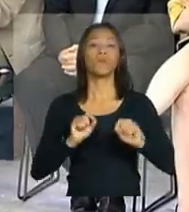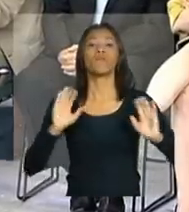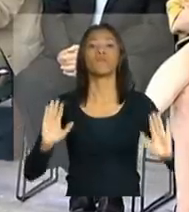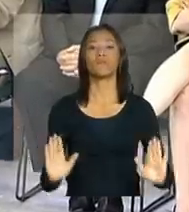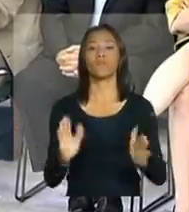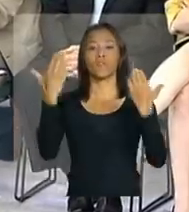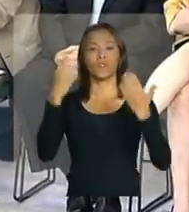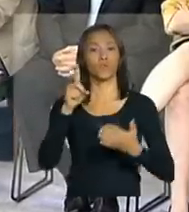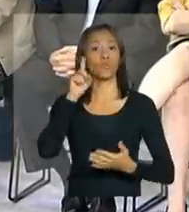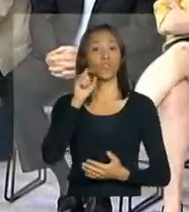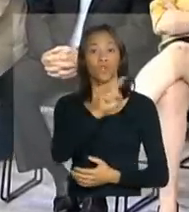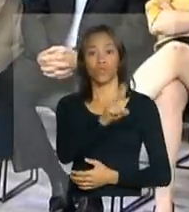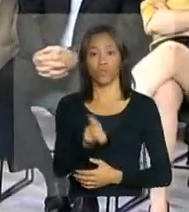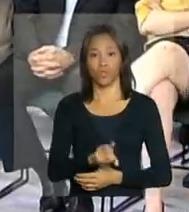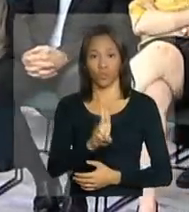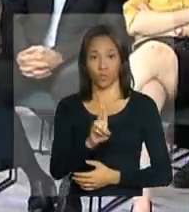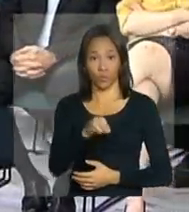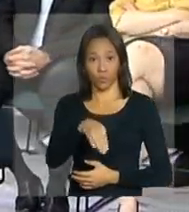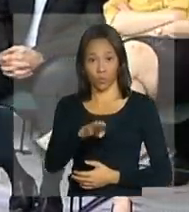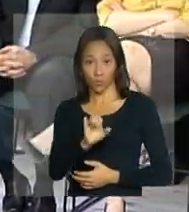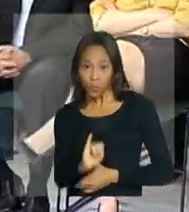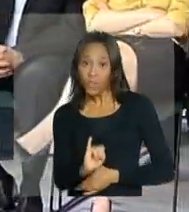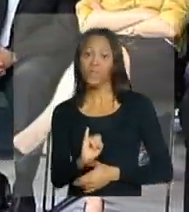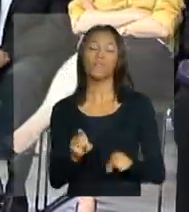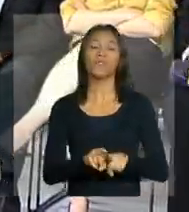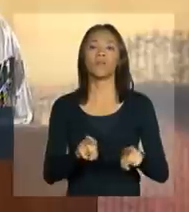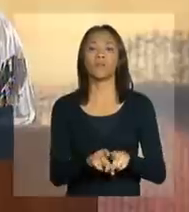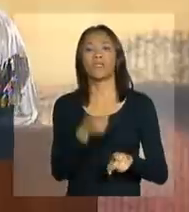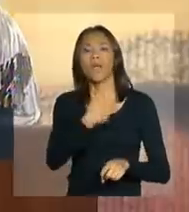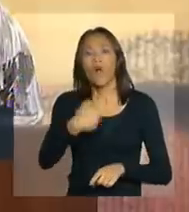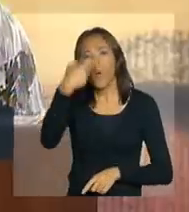dia de zumbi e Dacia